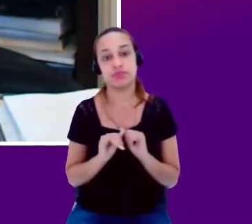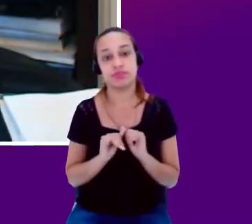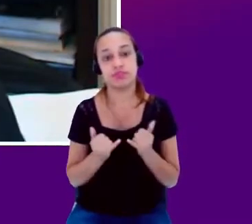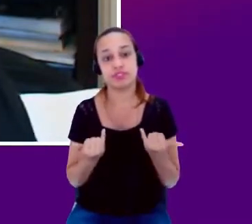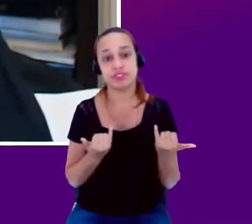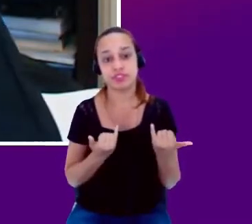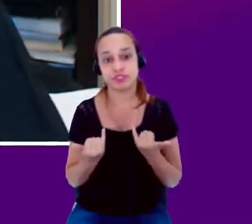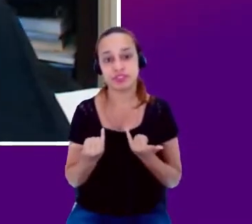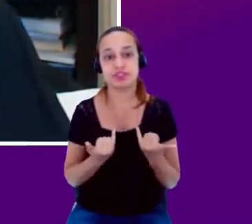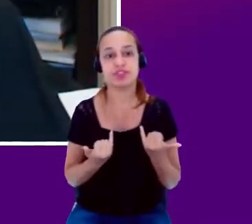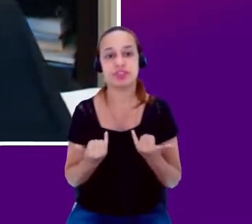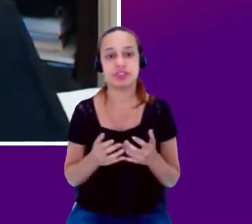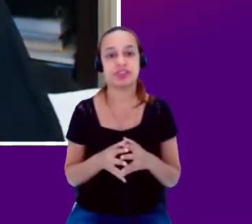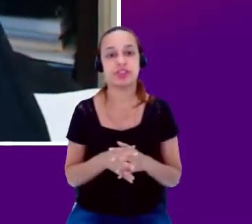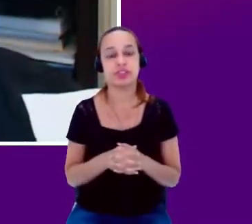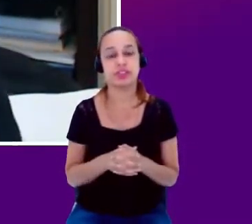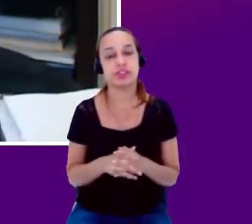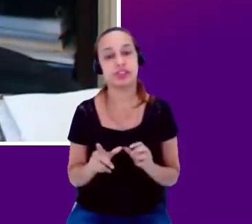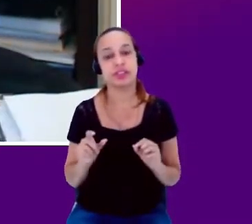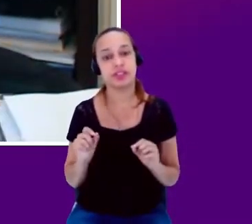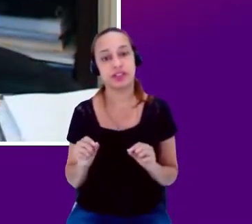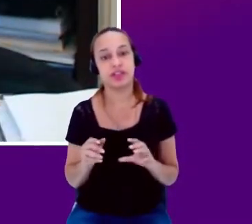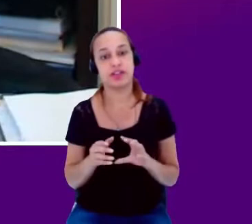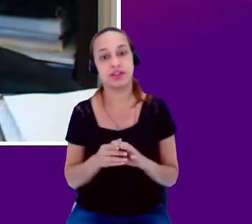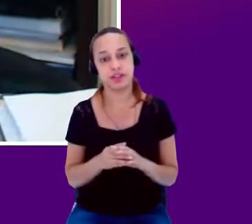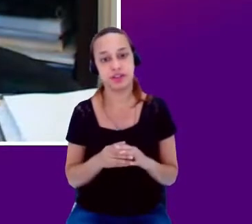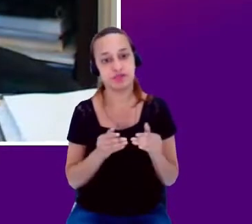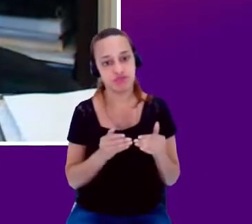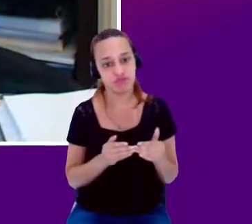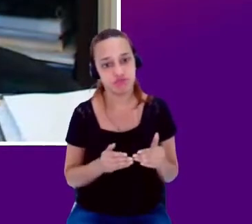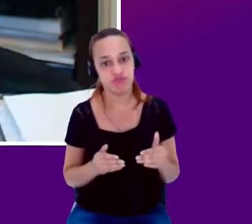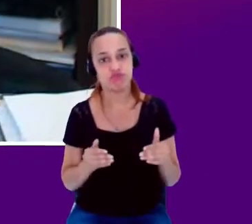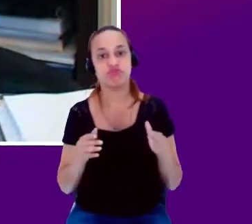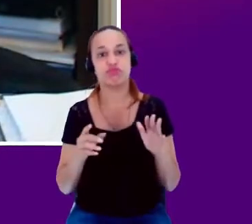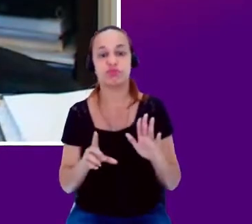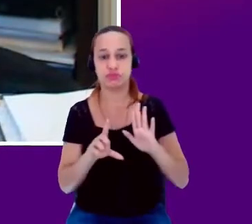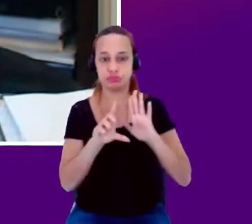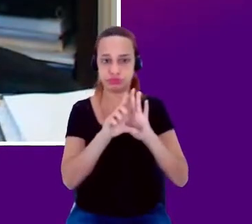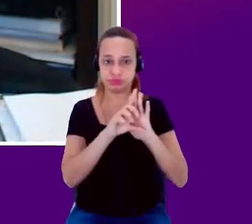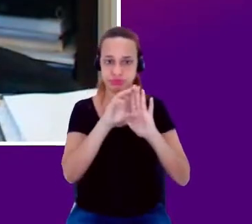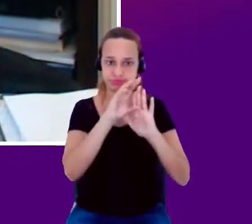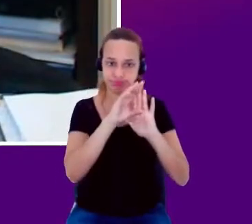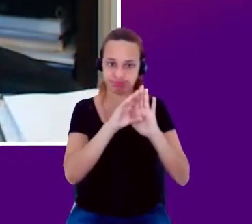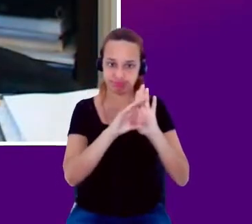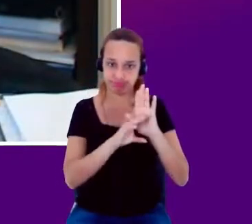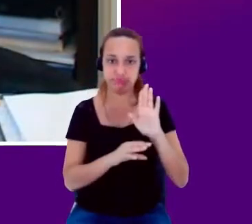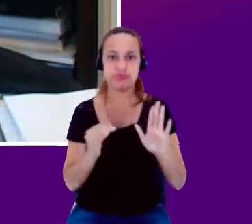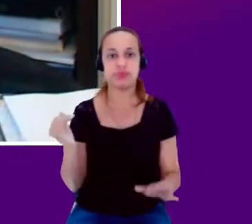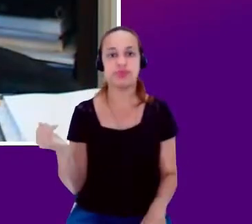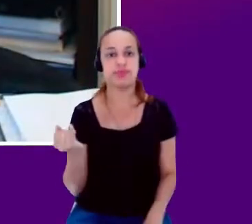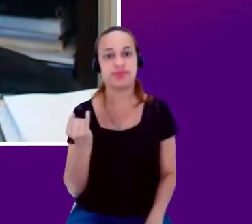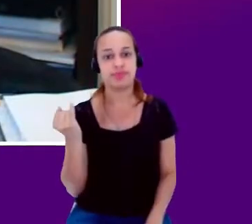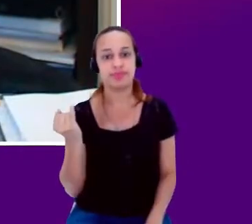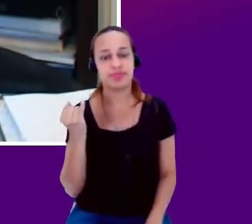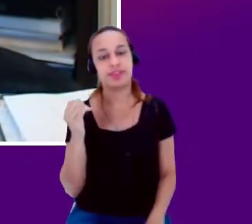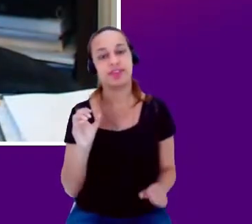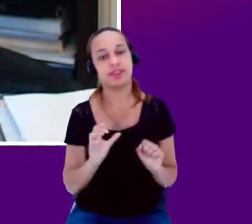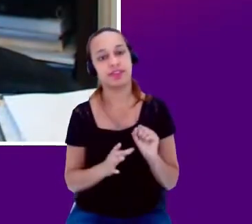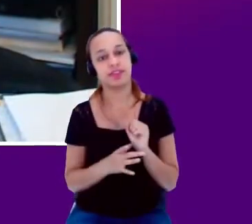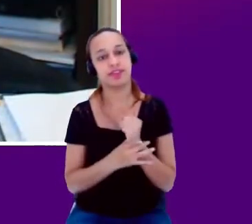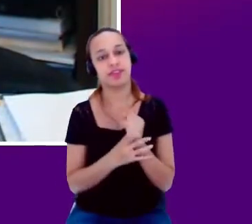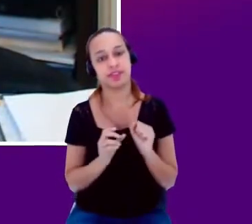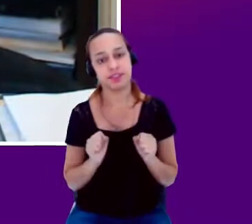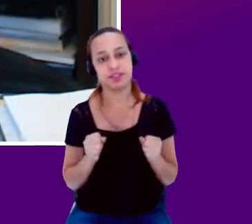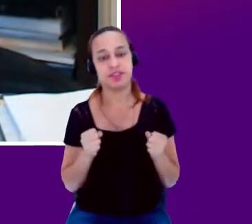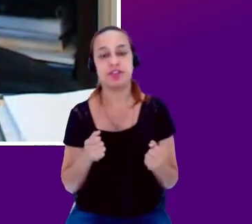a ser, então, essa fonte secundária de normatividade que é muito importante para garantir segurança jurídica e para garantir,